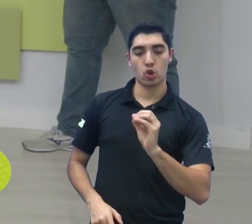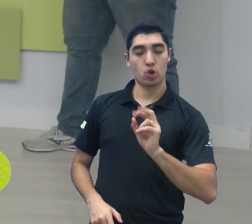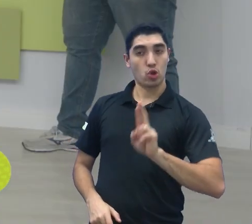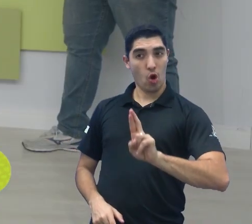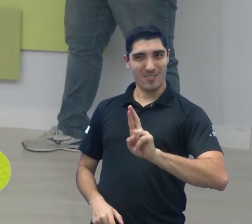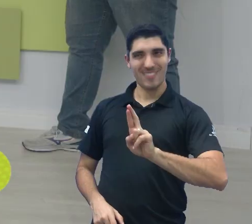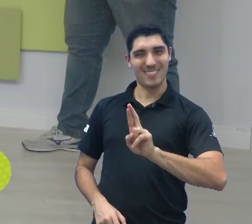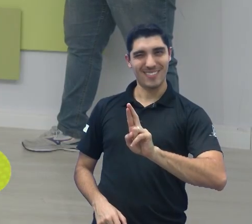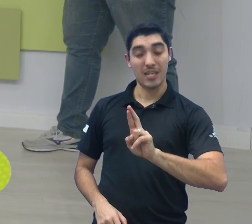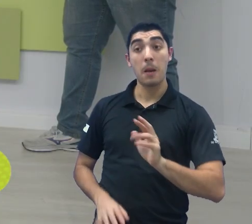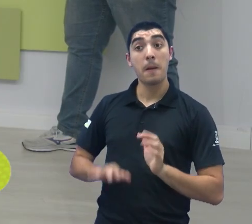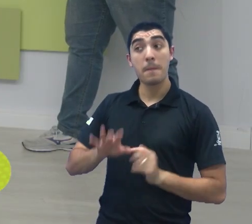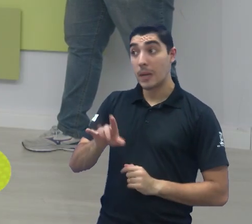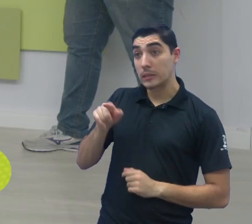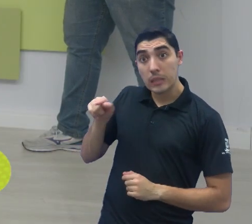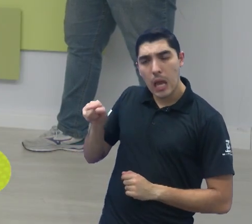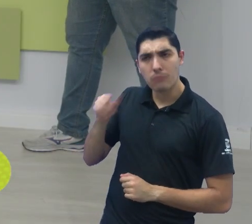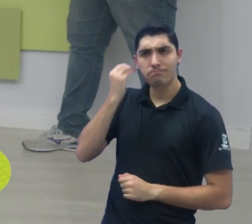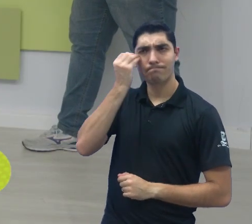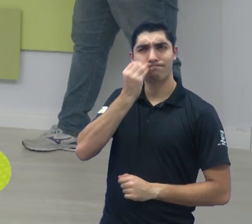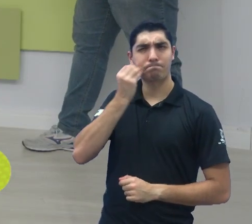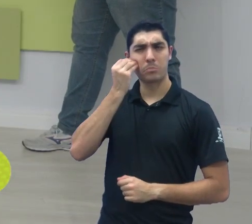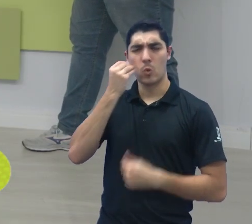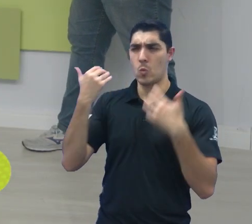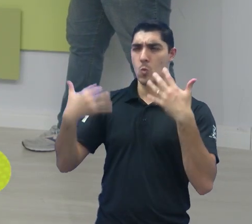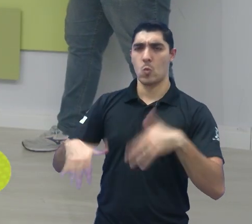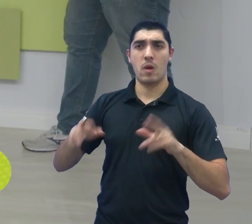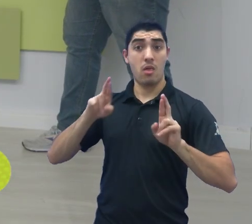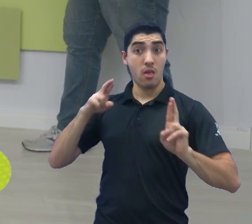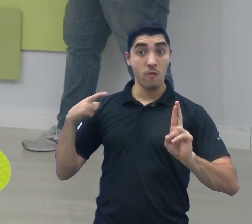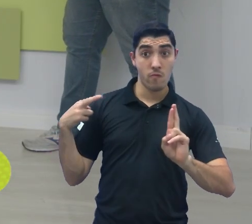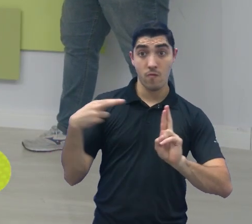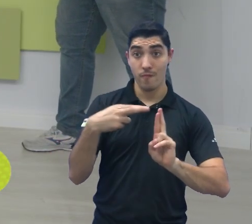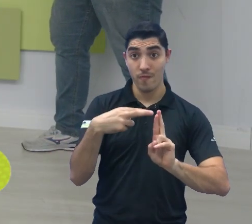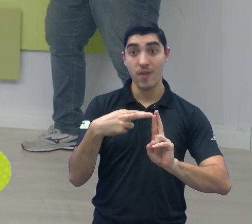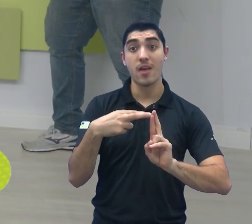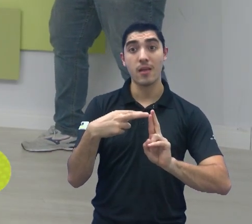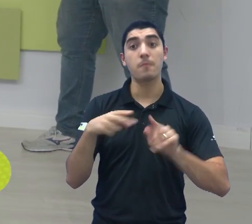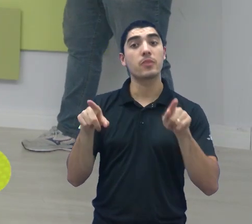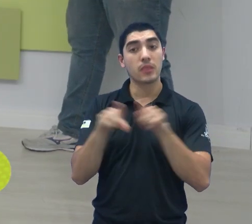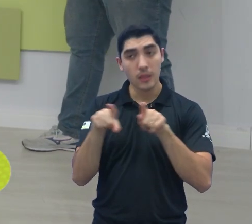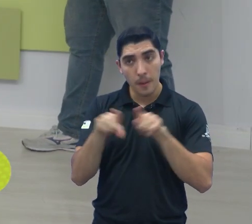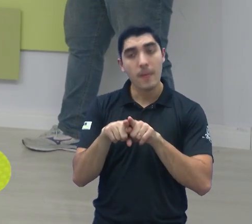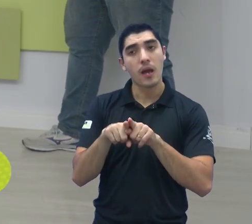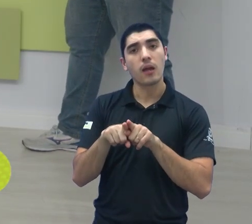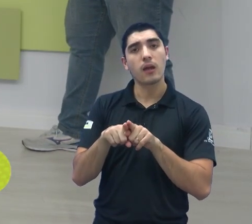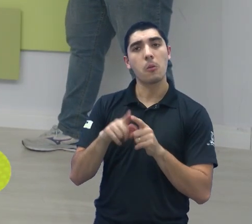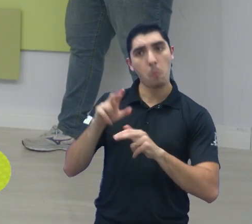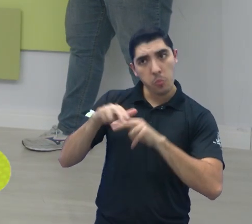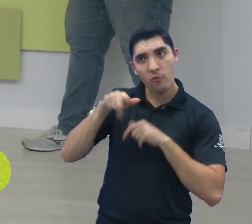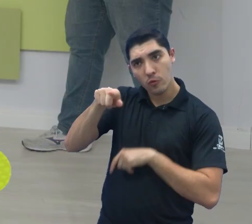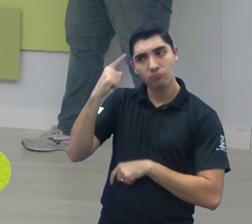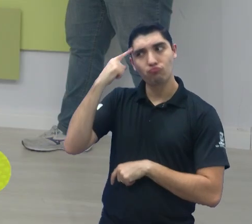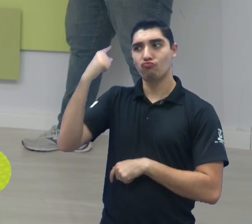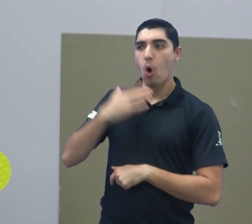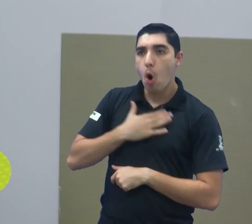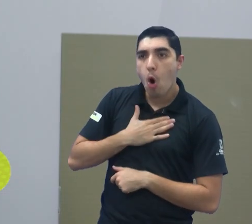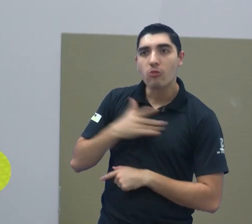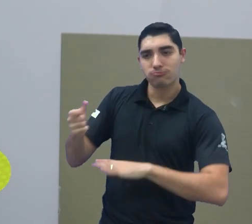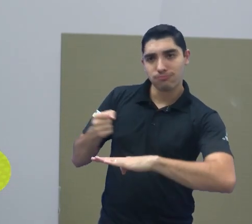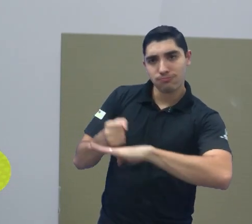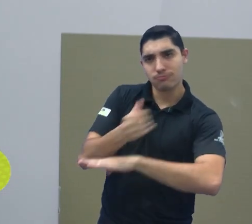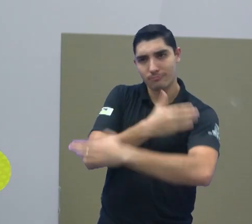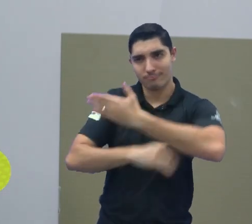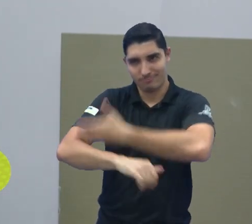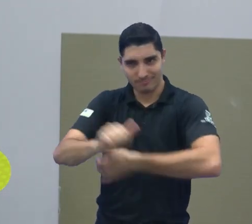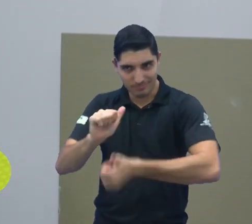do esporte, já era uma referência, foi por conta dele também ser inserido no contexto da bocha paralímpica, né? Sim, não, ele é espetacular,